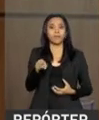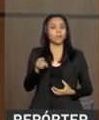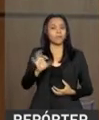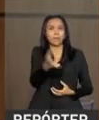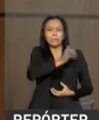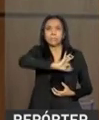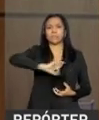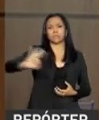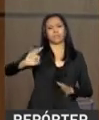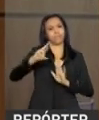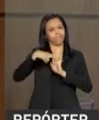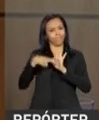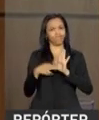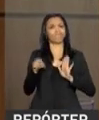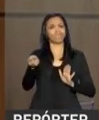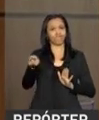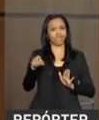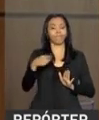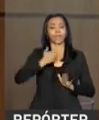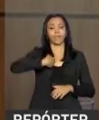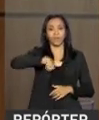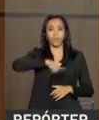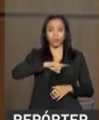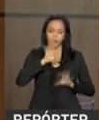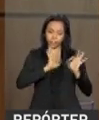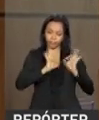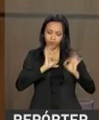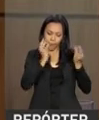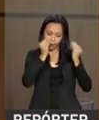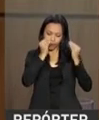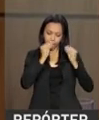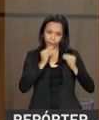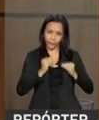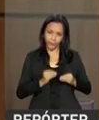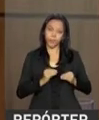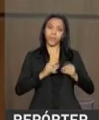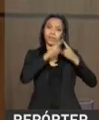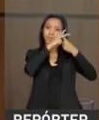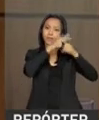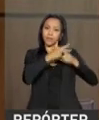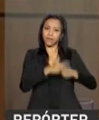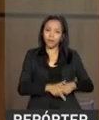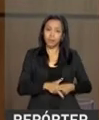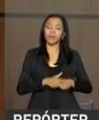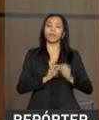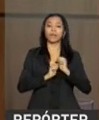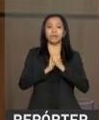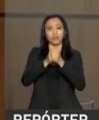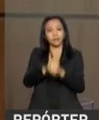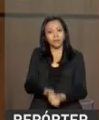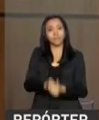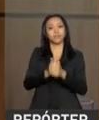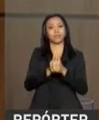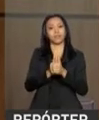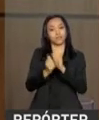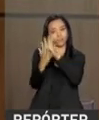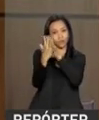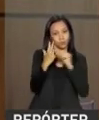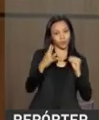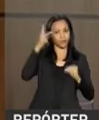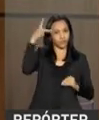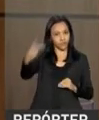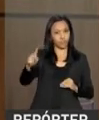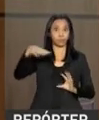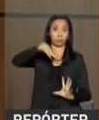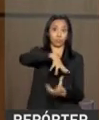paradigma para o qual convergir quando se busca o alinhamento às melhores práticas